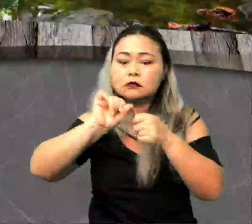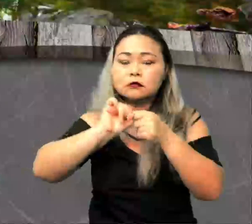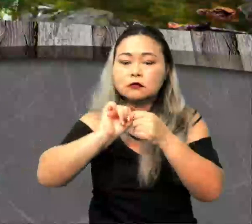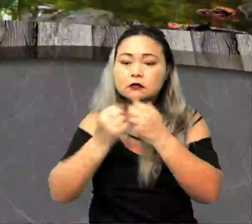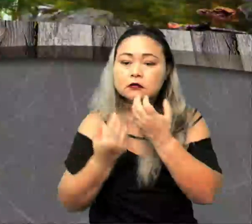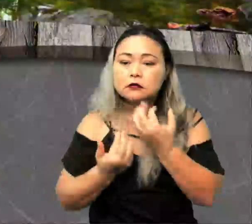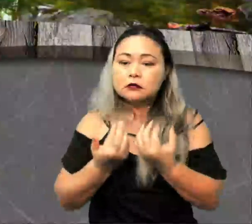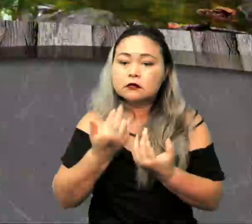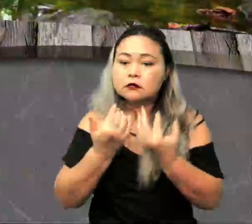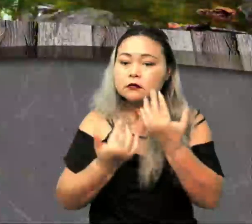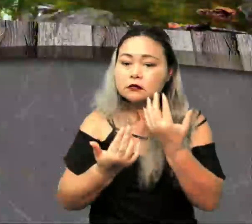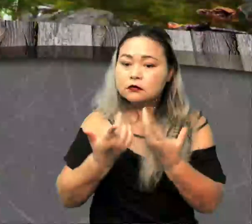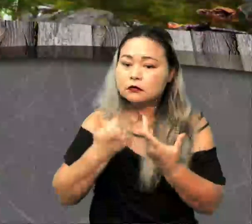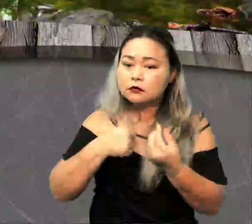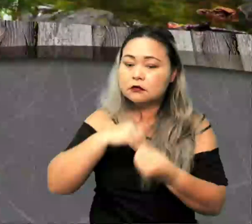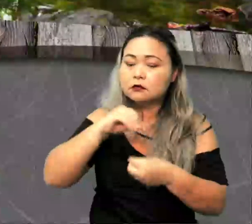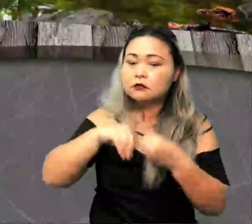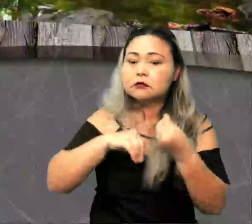fermentação,